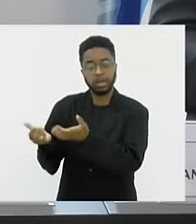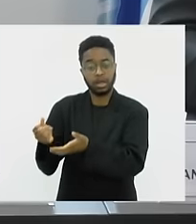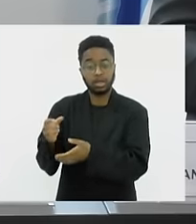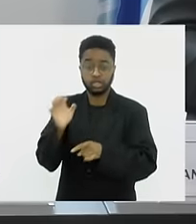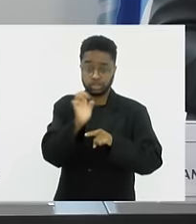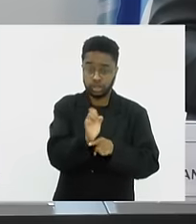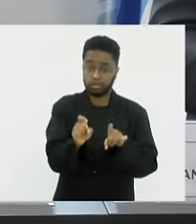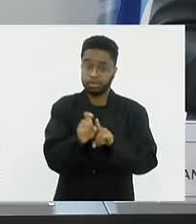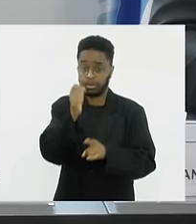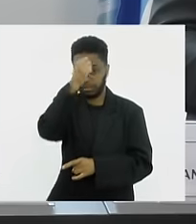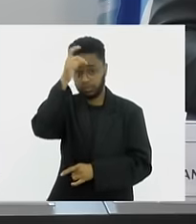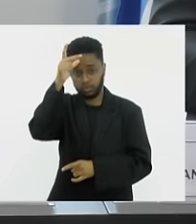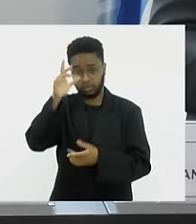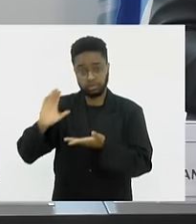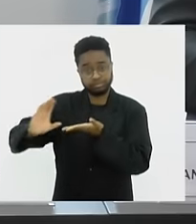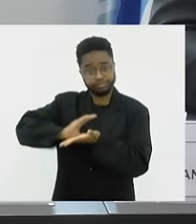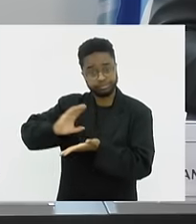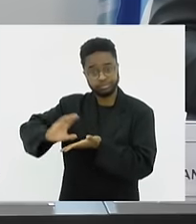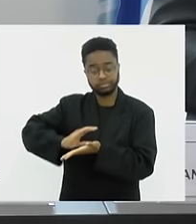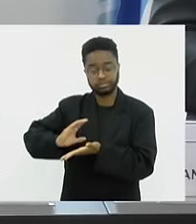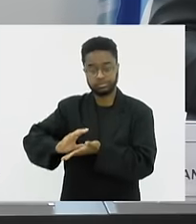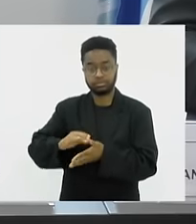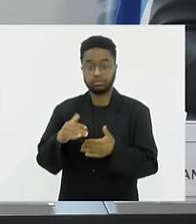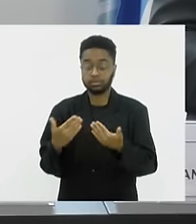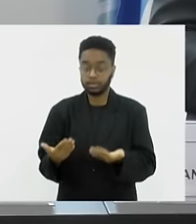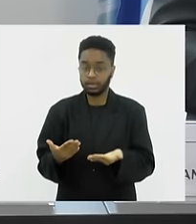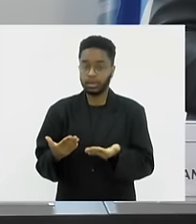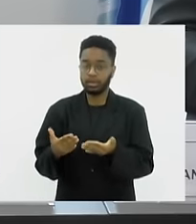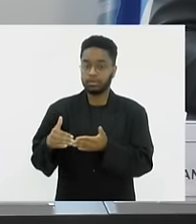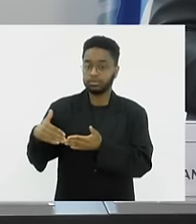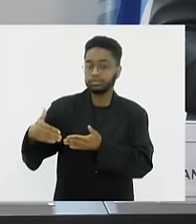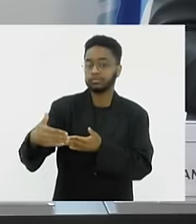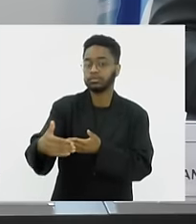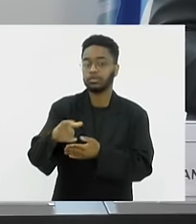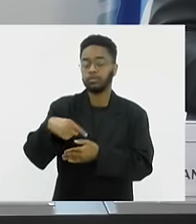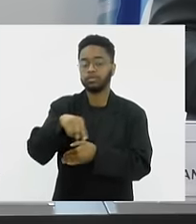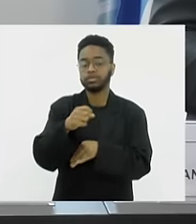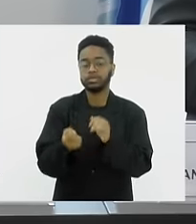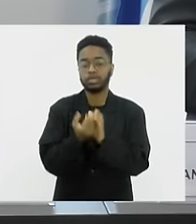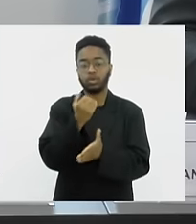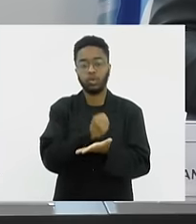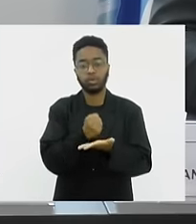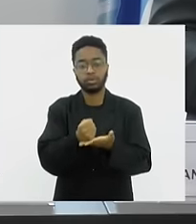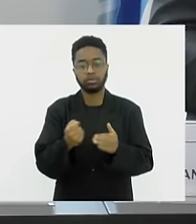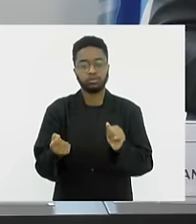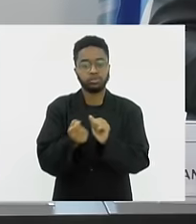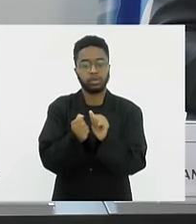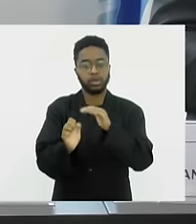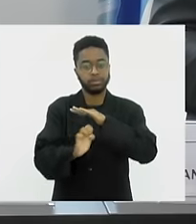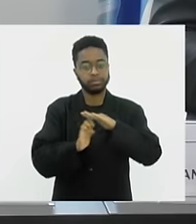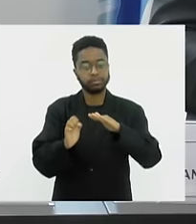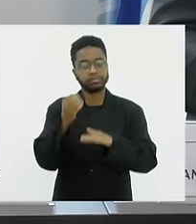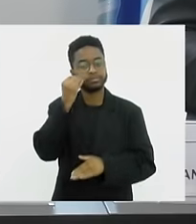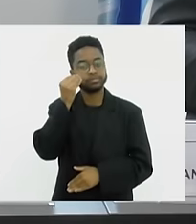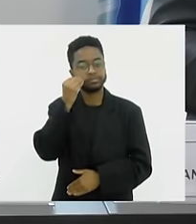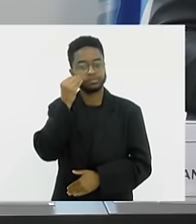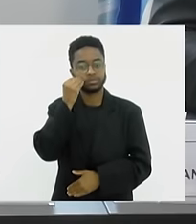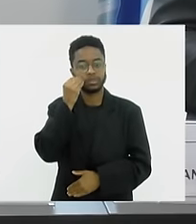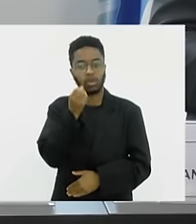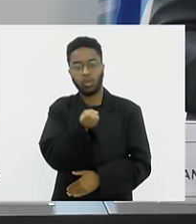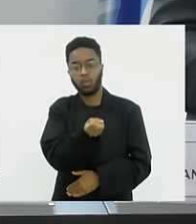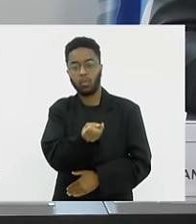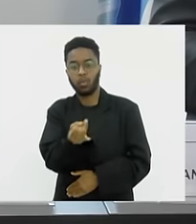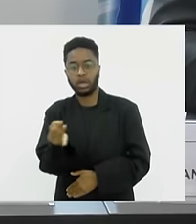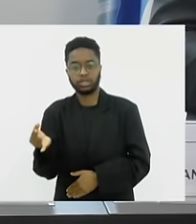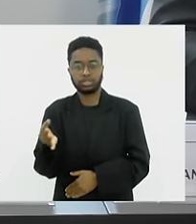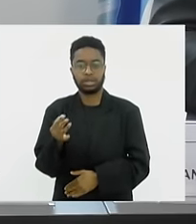recebe. E a partir do momento que se faz um contrato com uma empresa para se ter um volume X